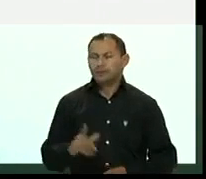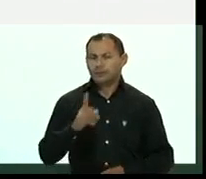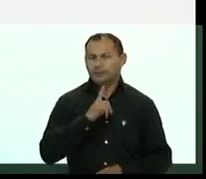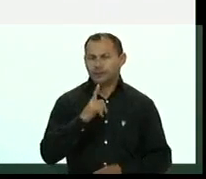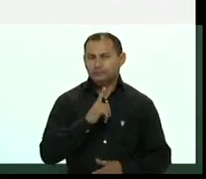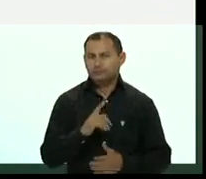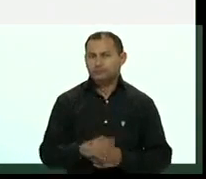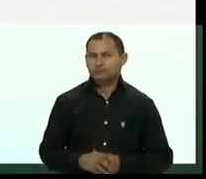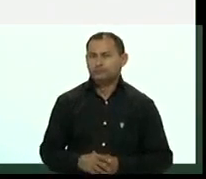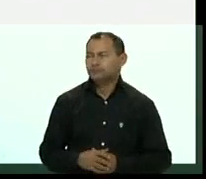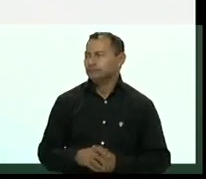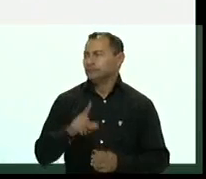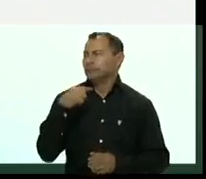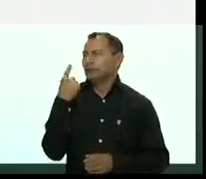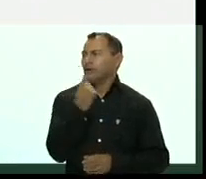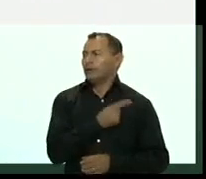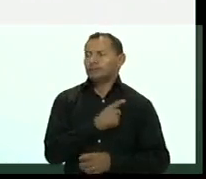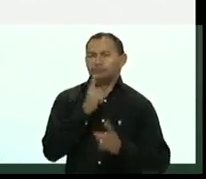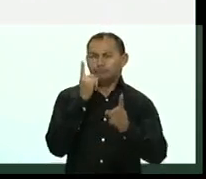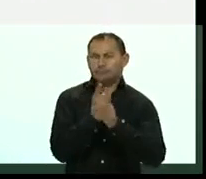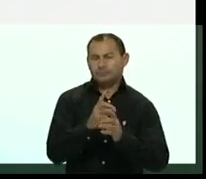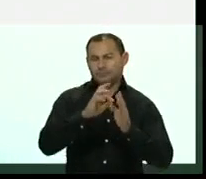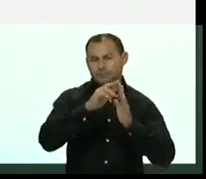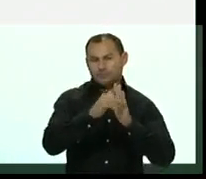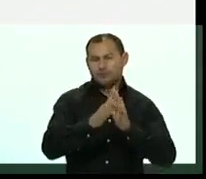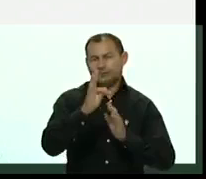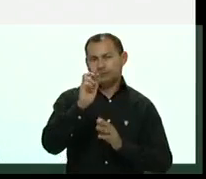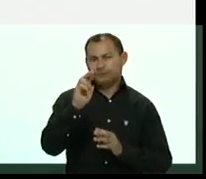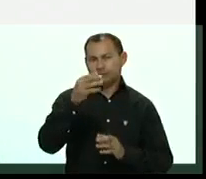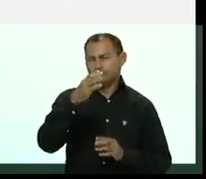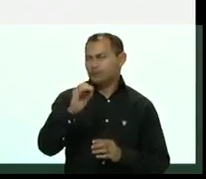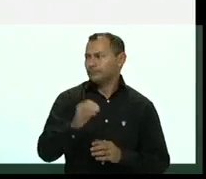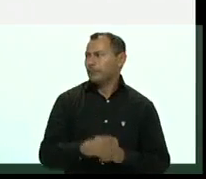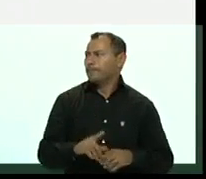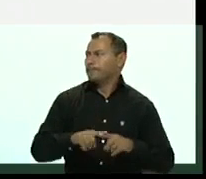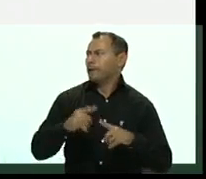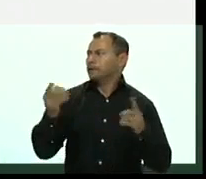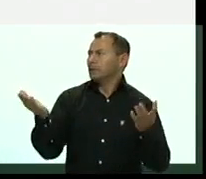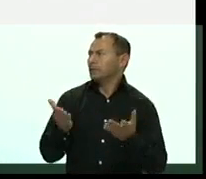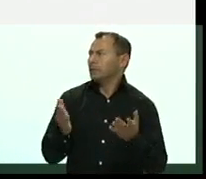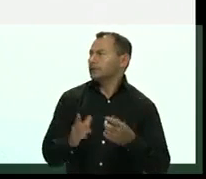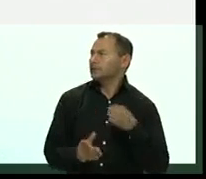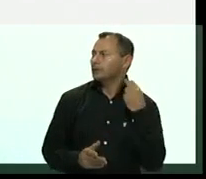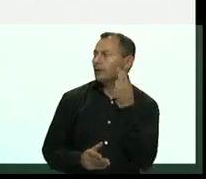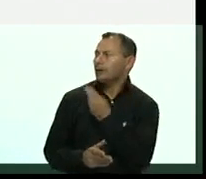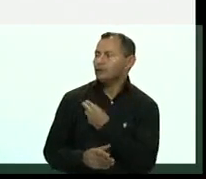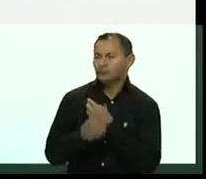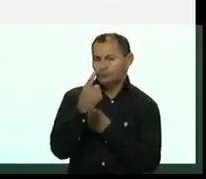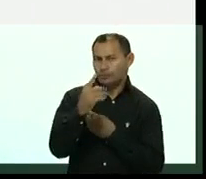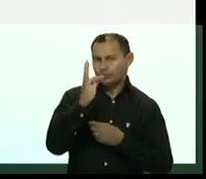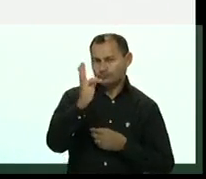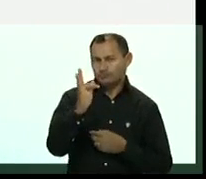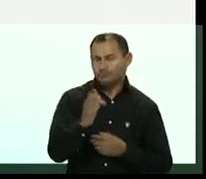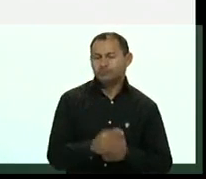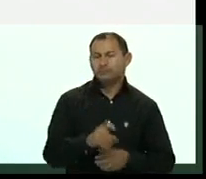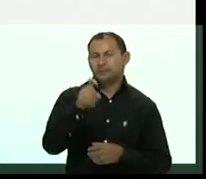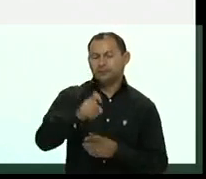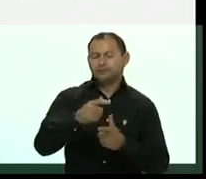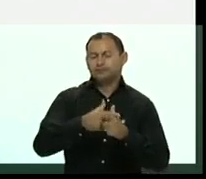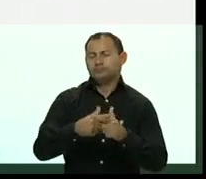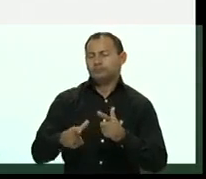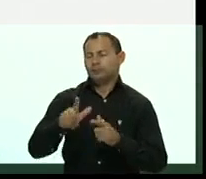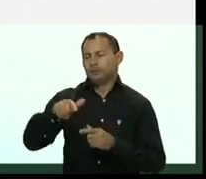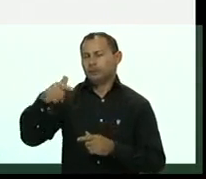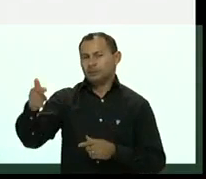tenho. Nós temos que encontrar a derivada de uma função, só que agora nós temos uma função sendo dividida